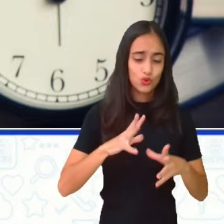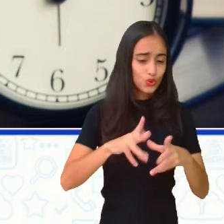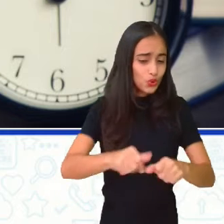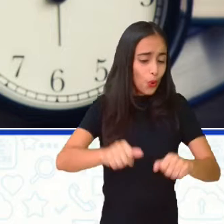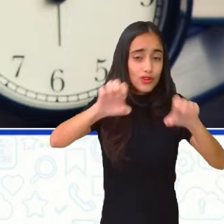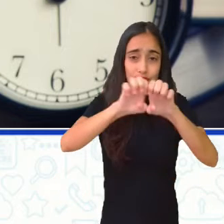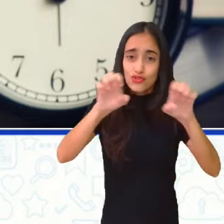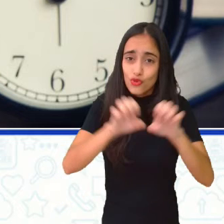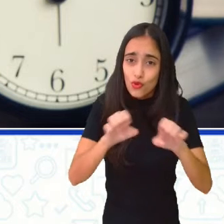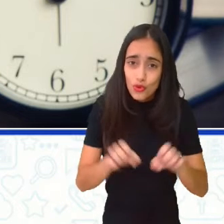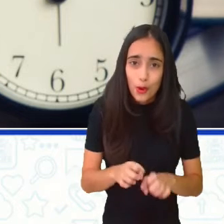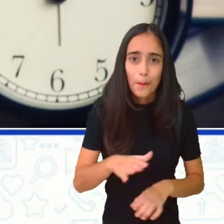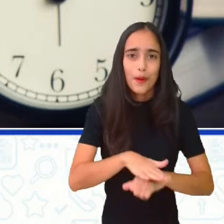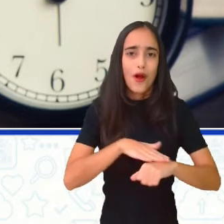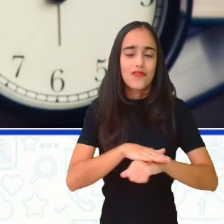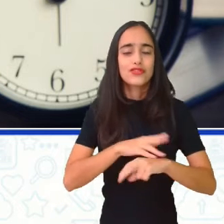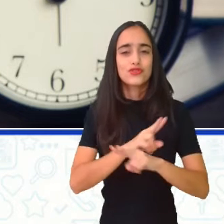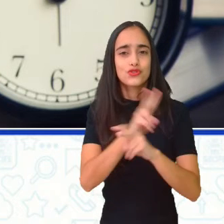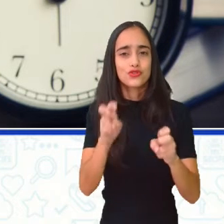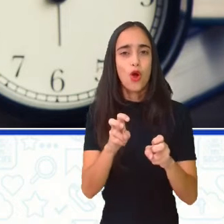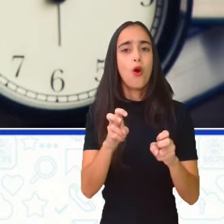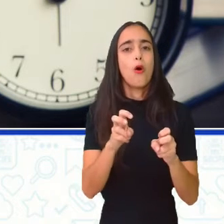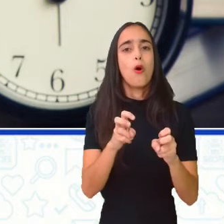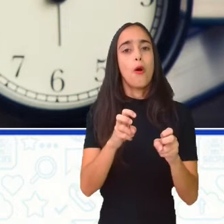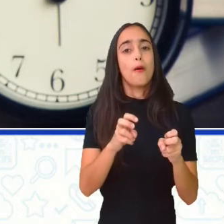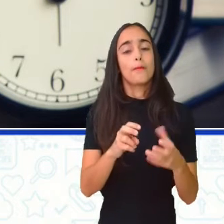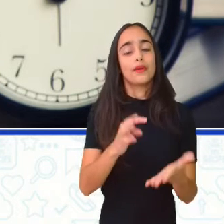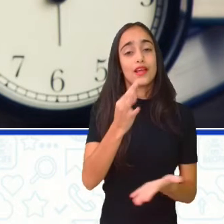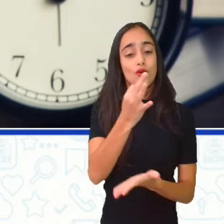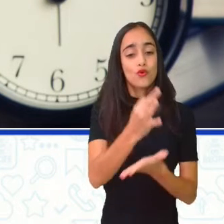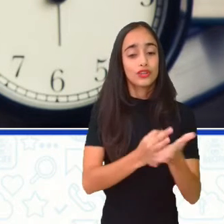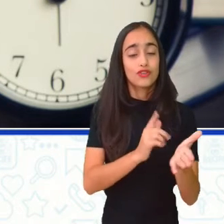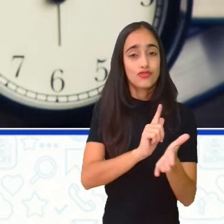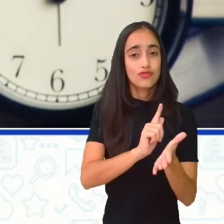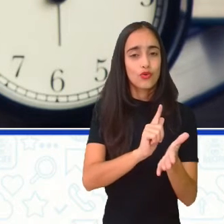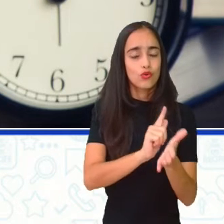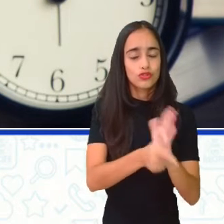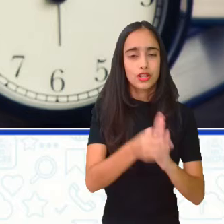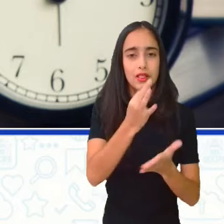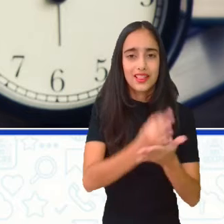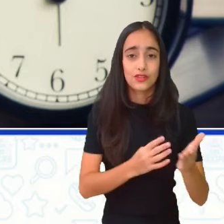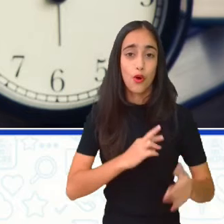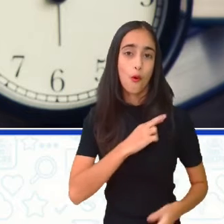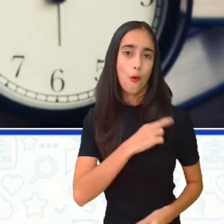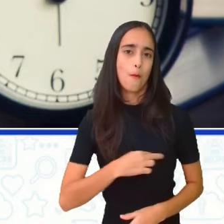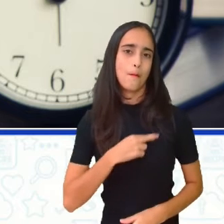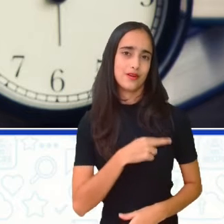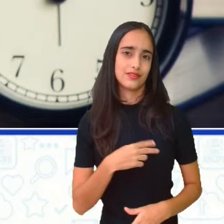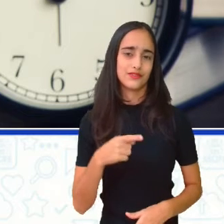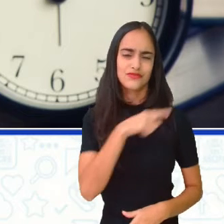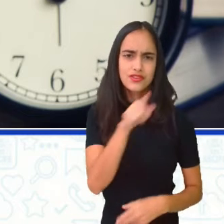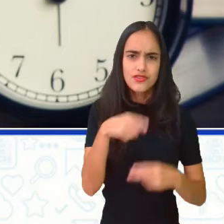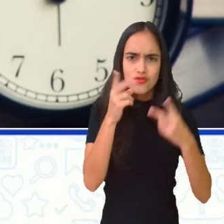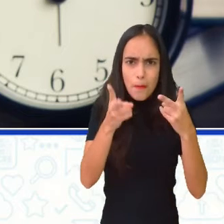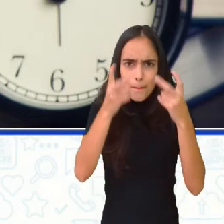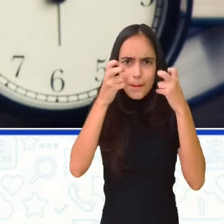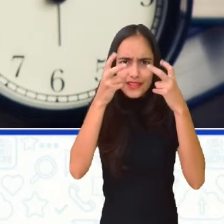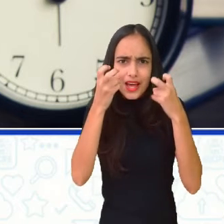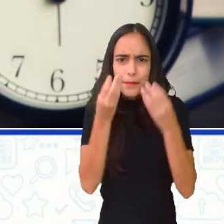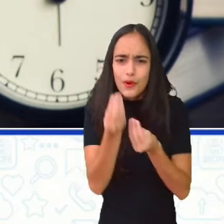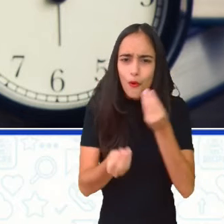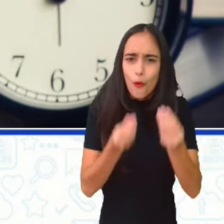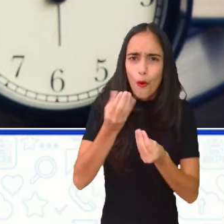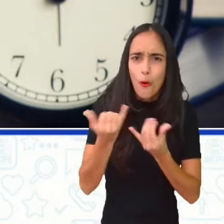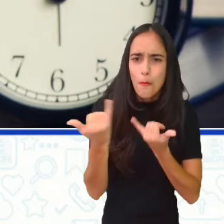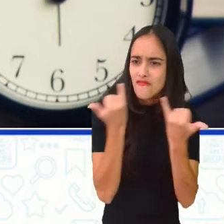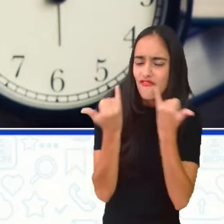que está dentro da tipologia textual, texto narrativo. Então, percebe como é um encadeamento de informações